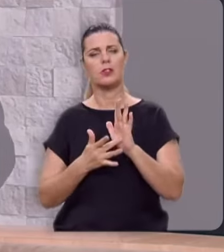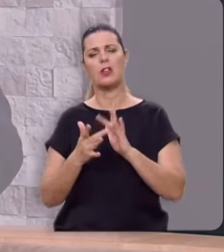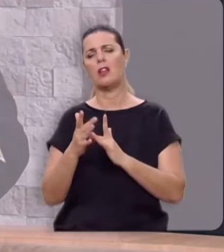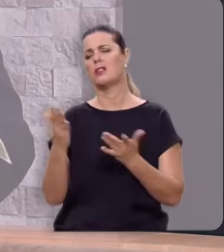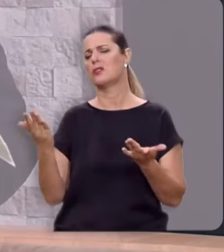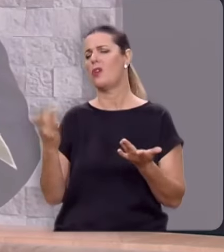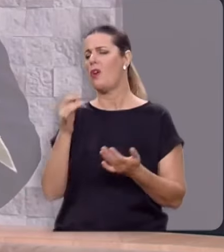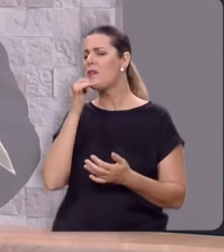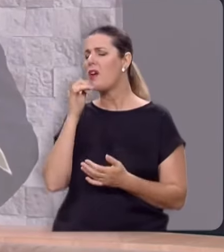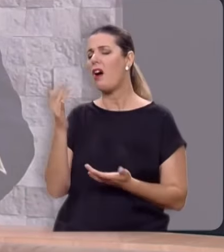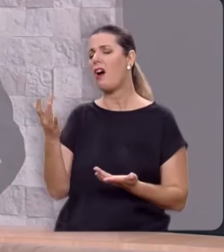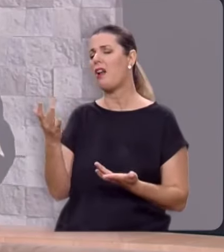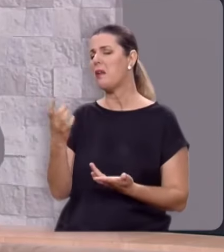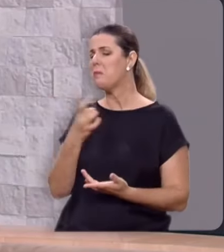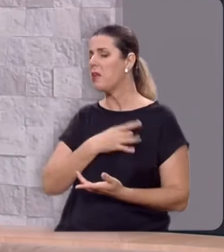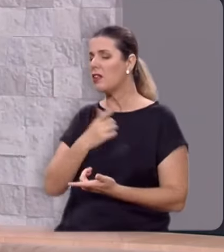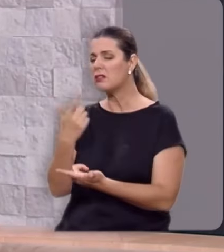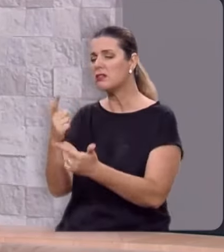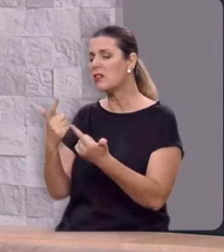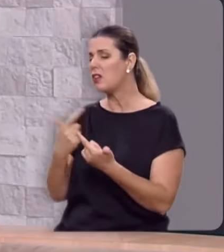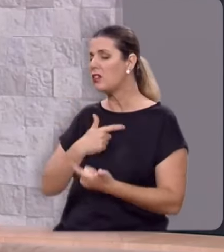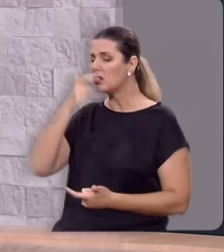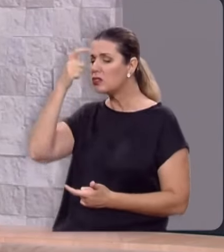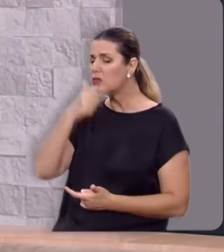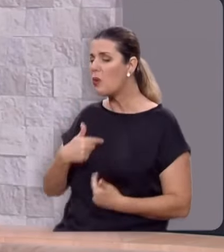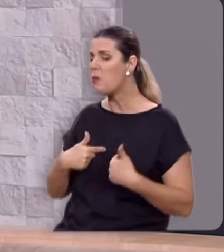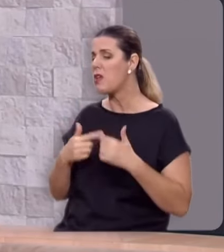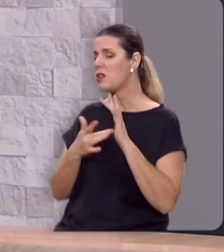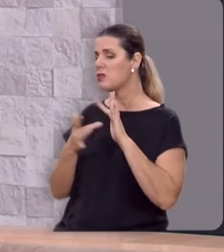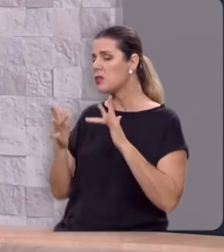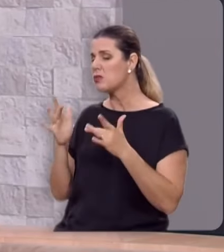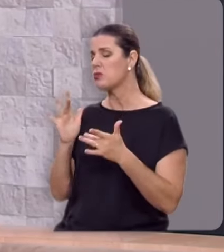diz: não tenham medo, sou eu.